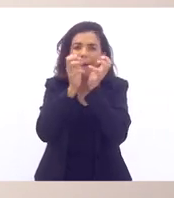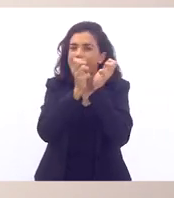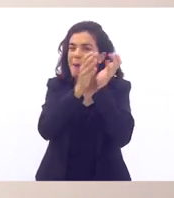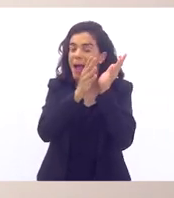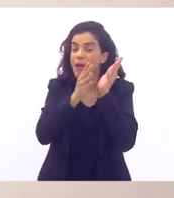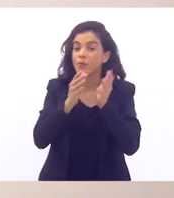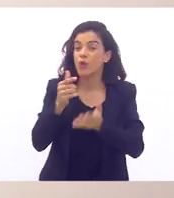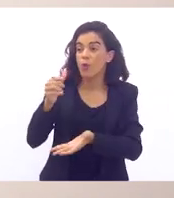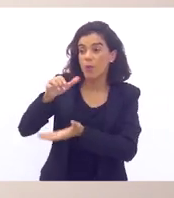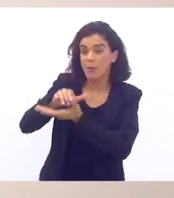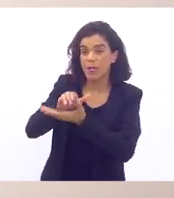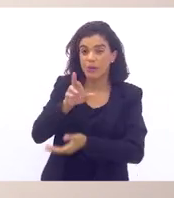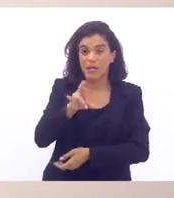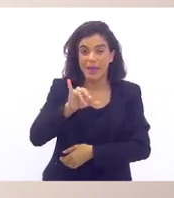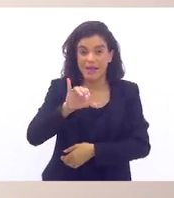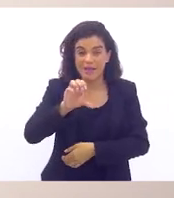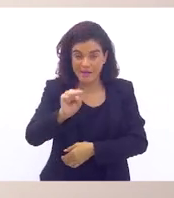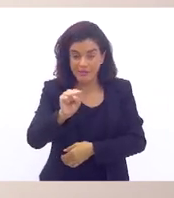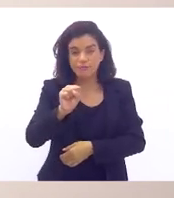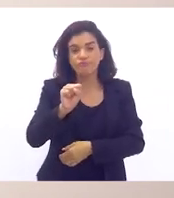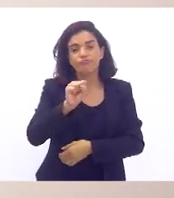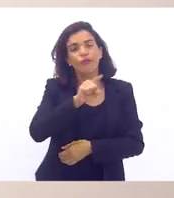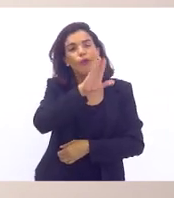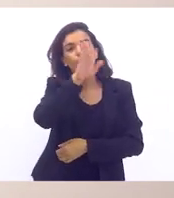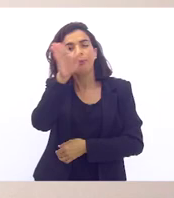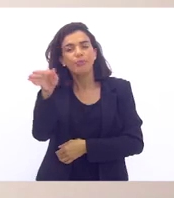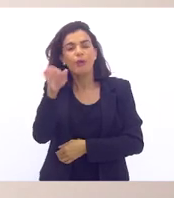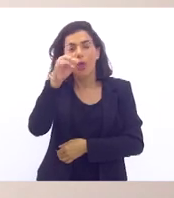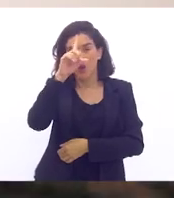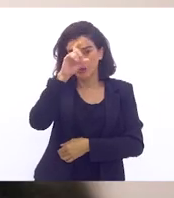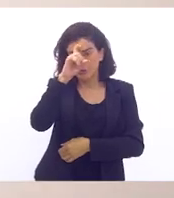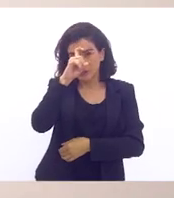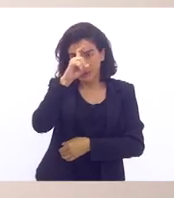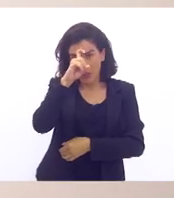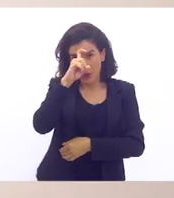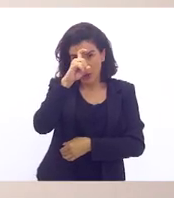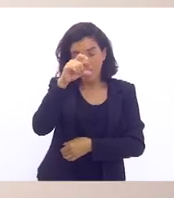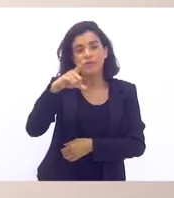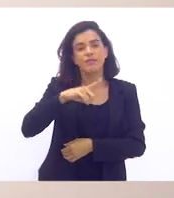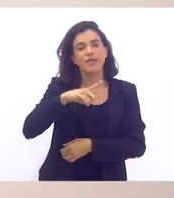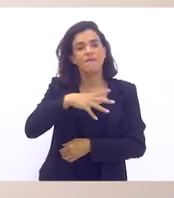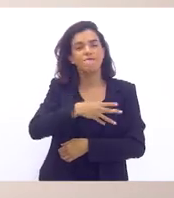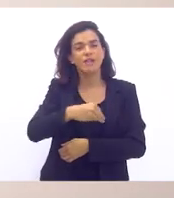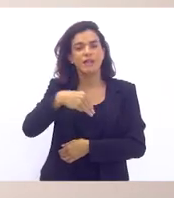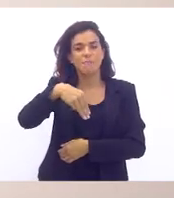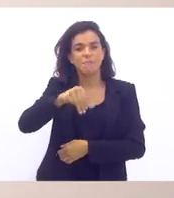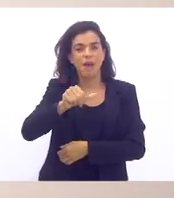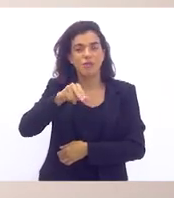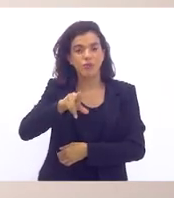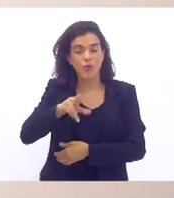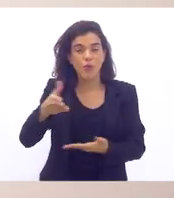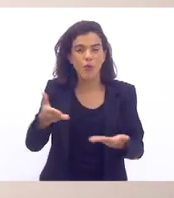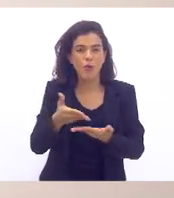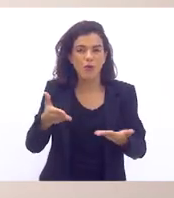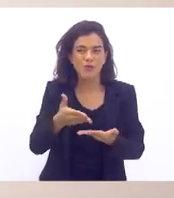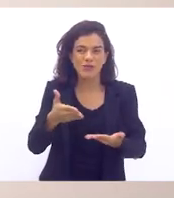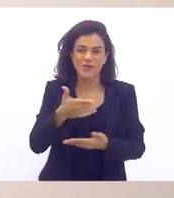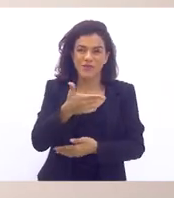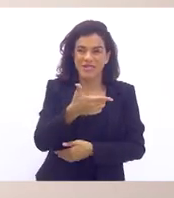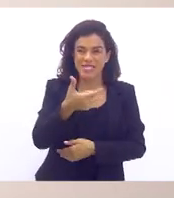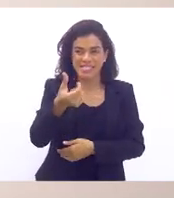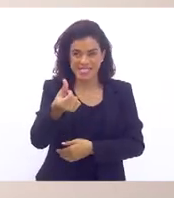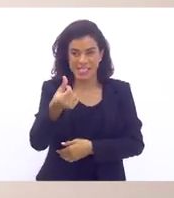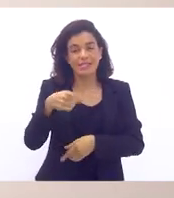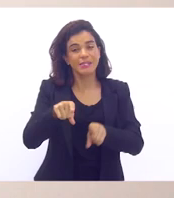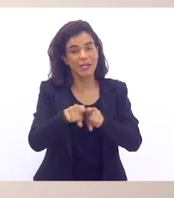Cris foi até o hospital a Mônica que tinha Manu com 17 anos na época hoje ela tá com 26 tá uma mulher linda aqui